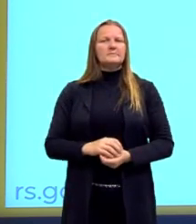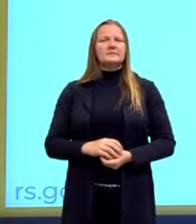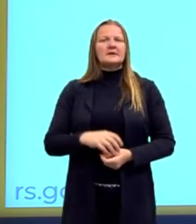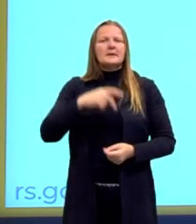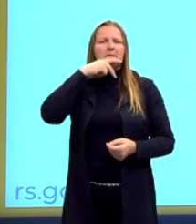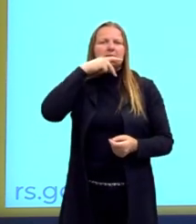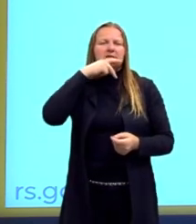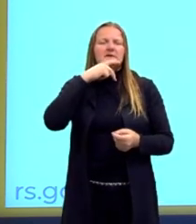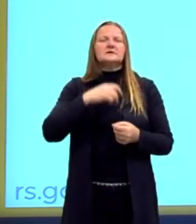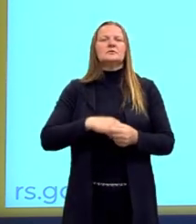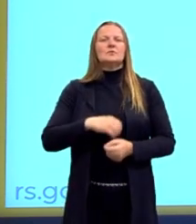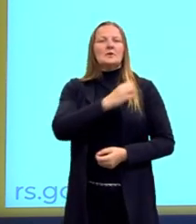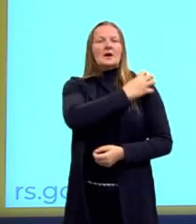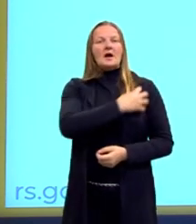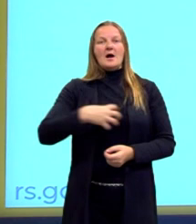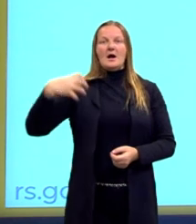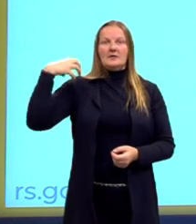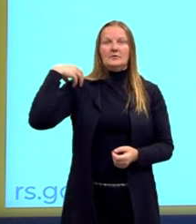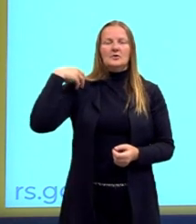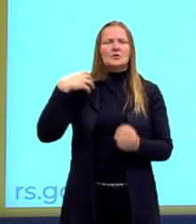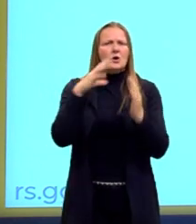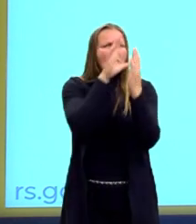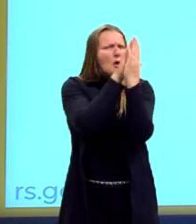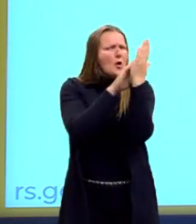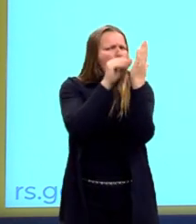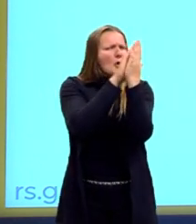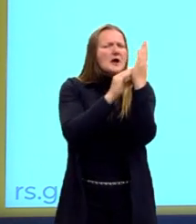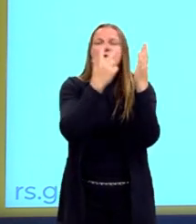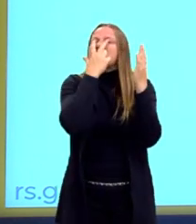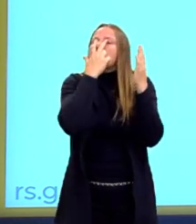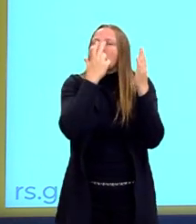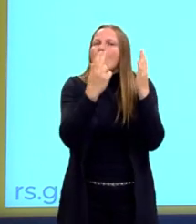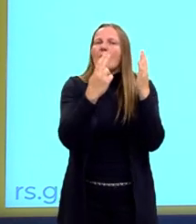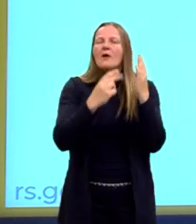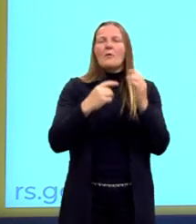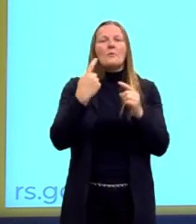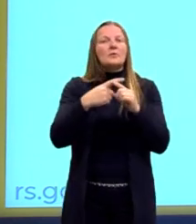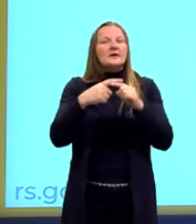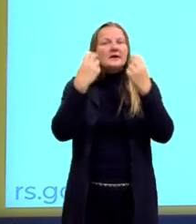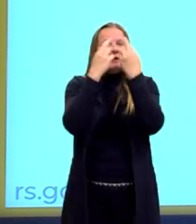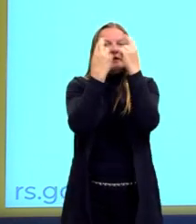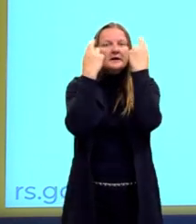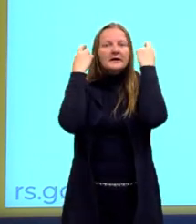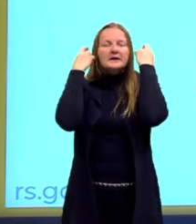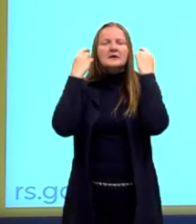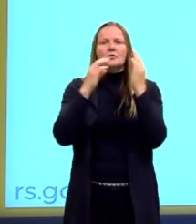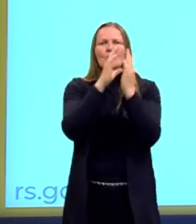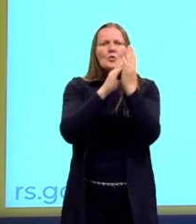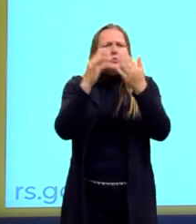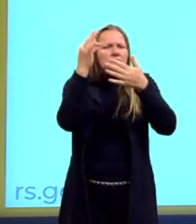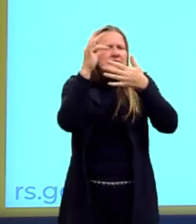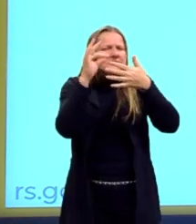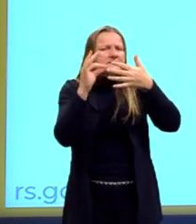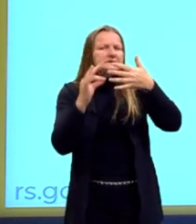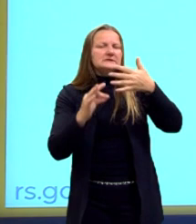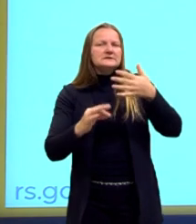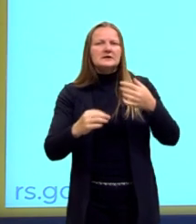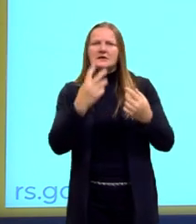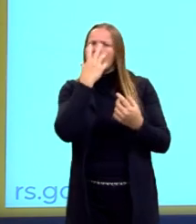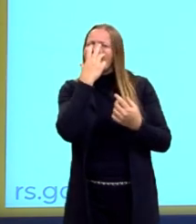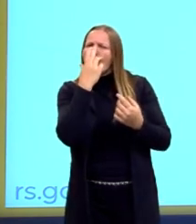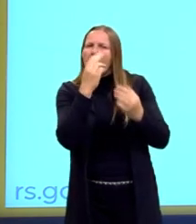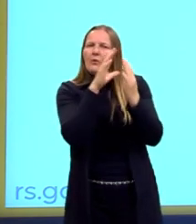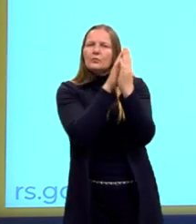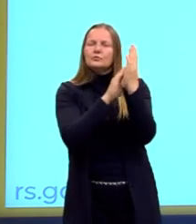só Aristóteles né Muito idênticas porque era uma preocupação dos gregos com esses detalhes tanto é